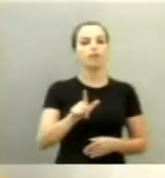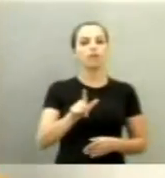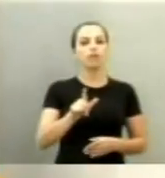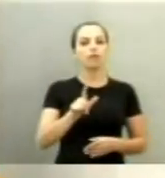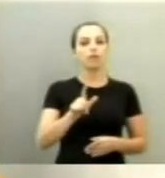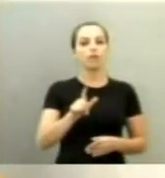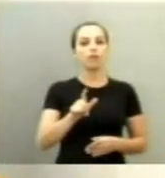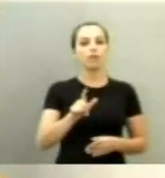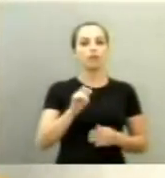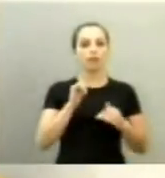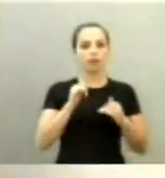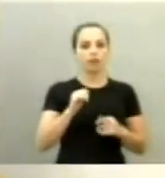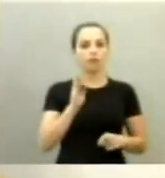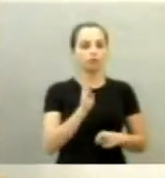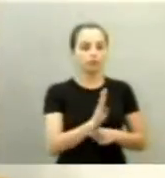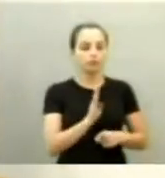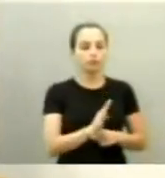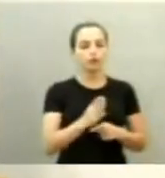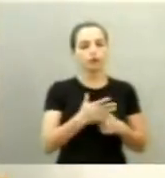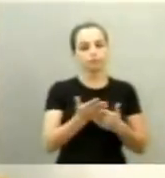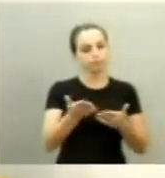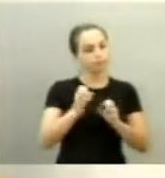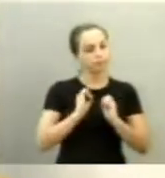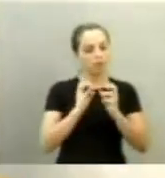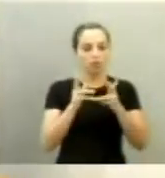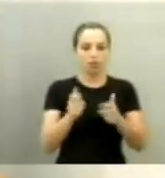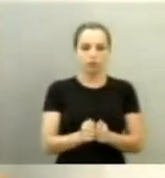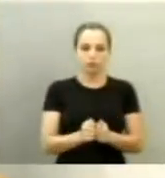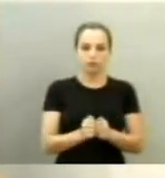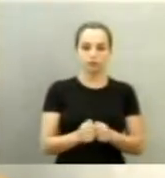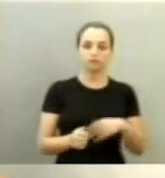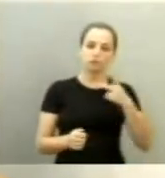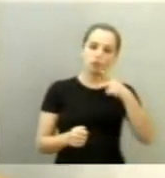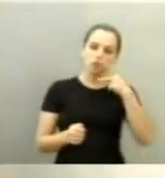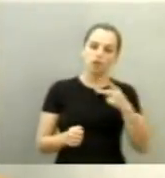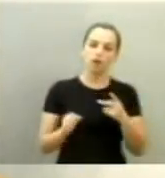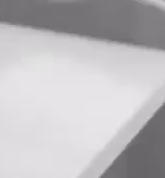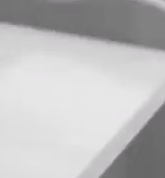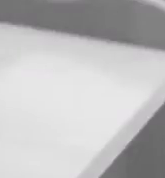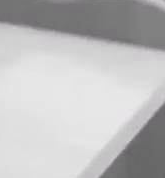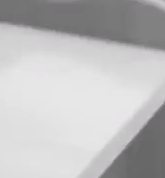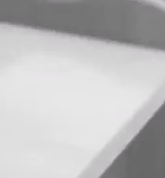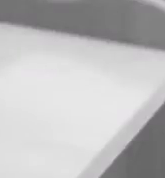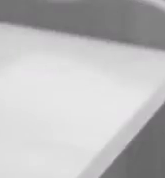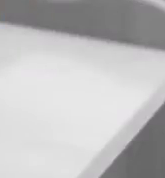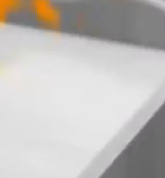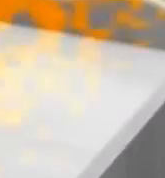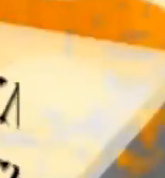a todos os lados aí. O que eu tinha para dizer é isso aí. Uma boa noite a todos aí, semana.